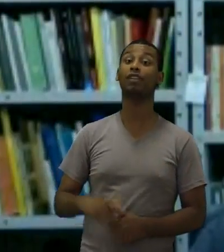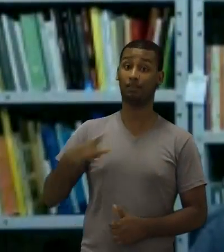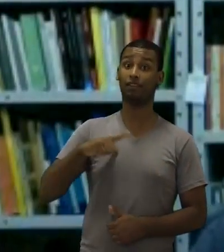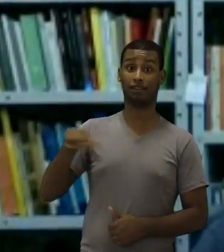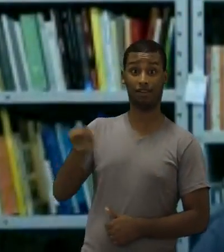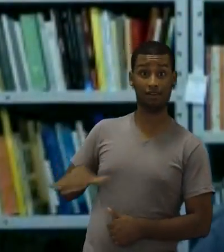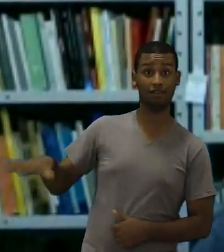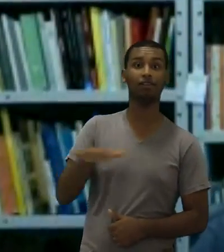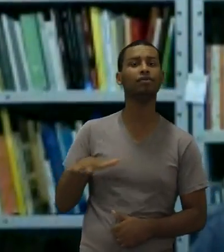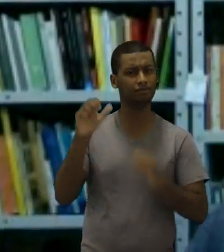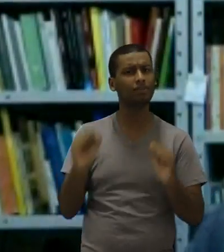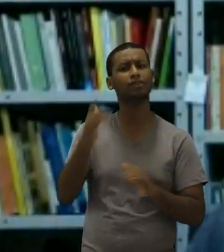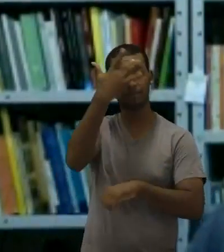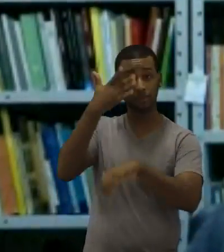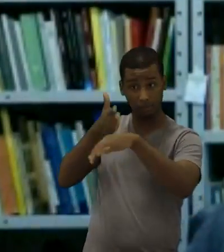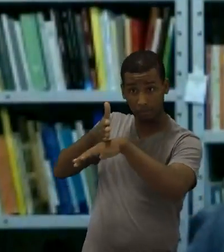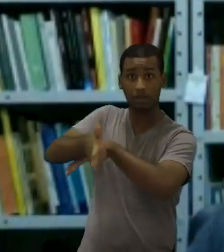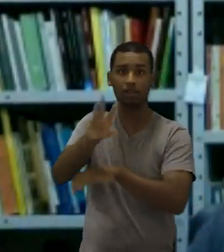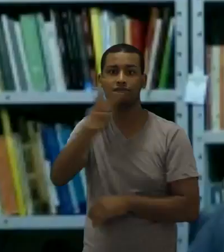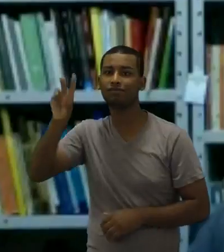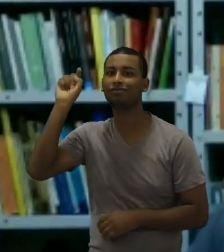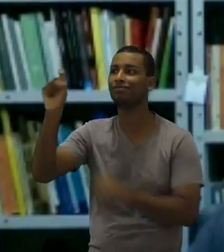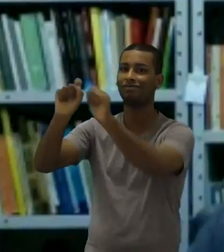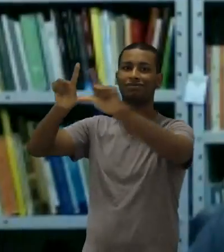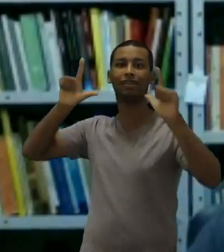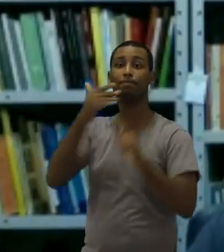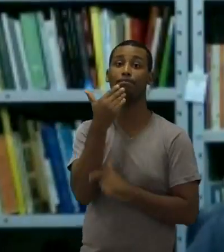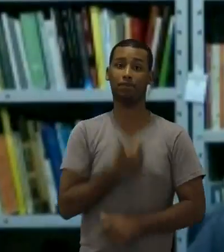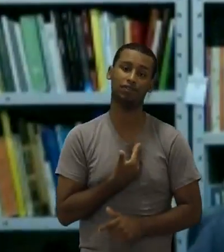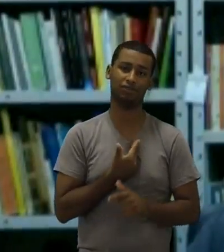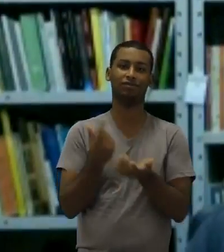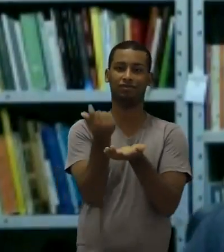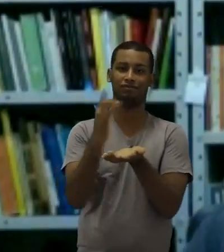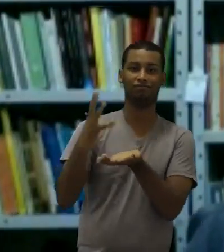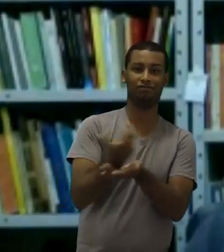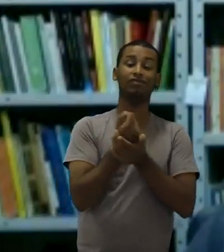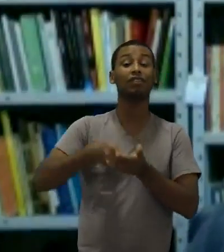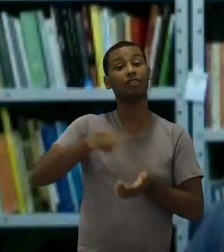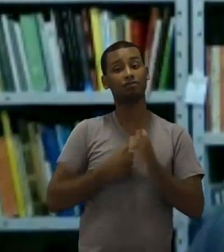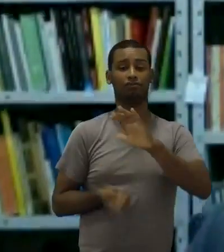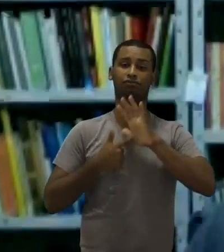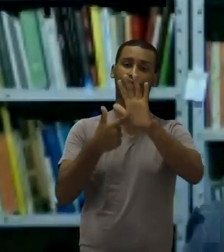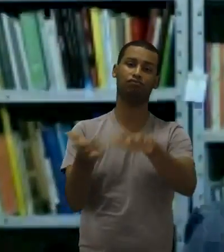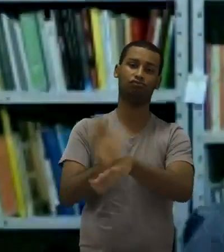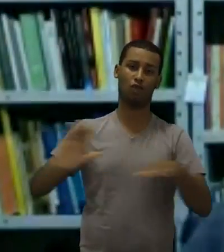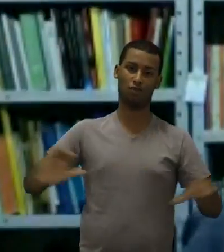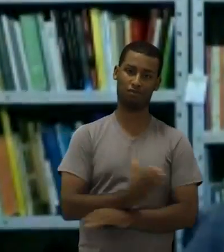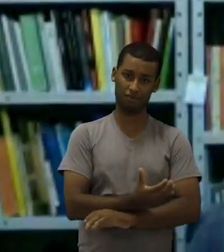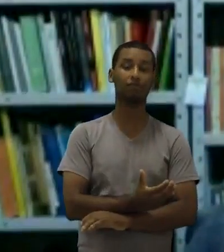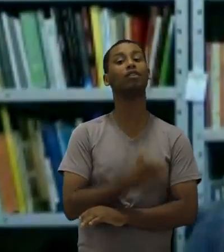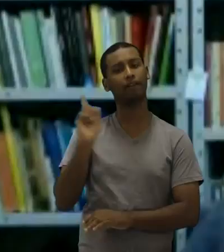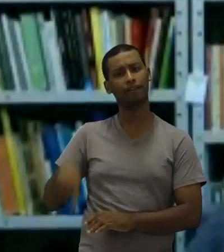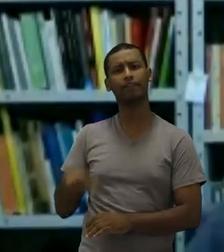filmesquevoam@filmesquevoam.com.br, a gente tem uma área em que as pessoas podem solicitar o seu orçamento, e a gente apresenta soluções